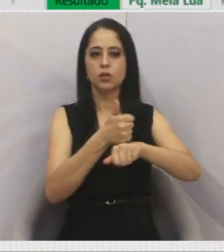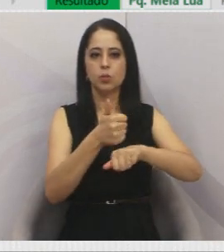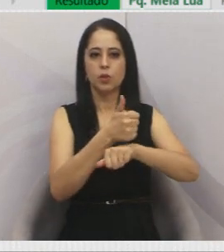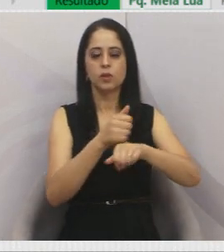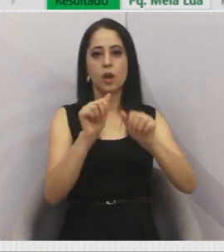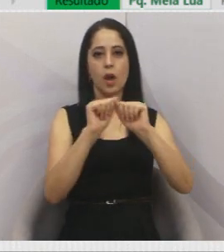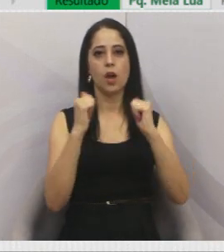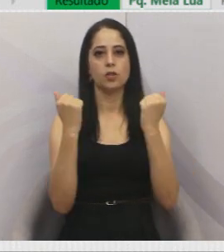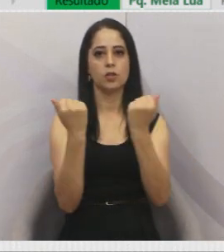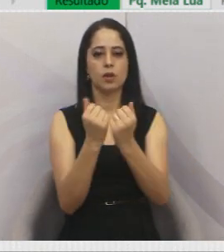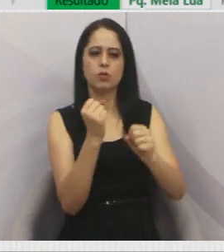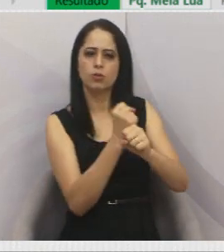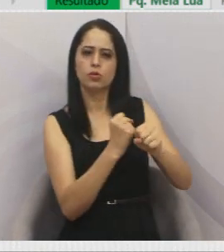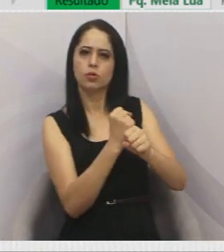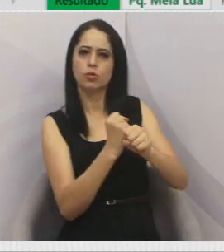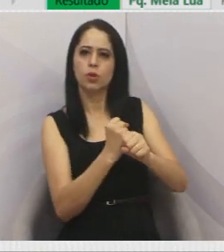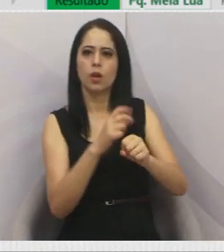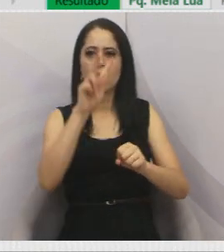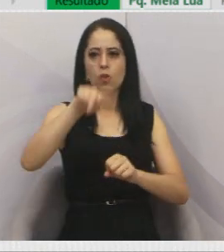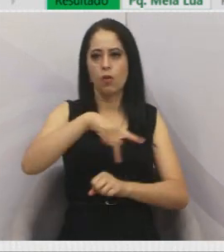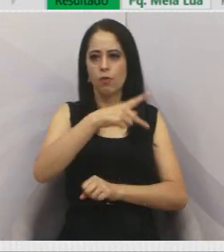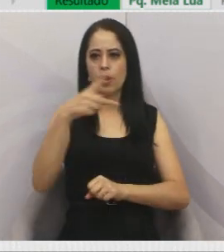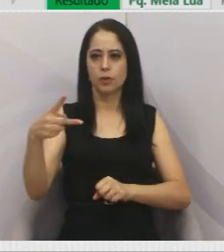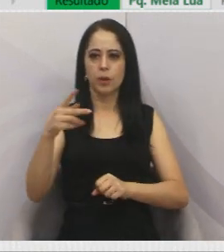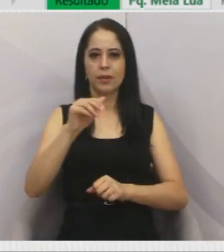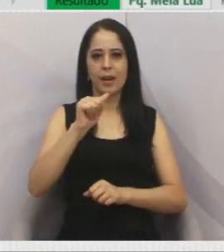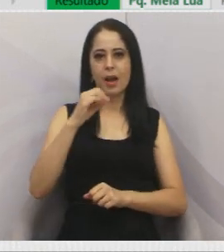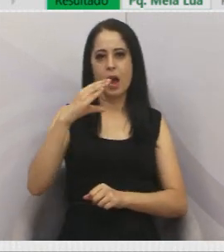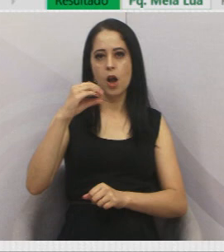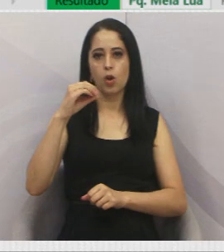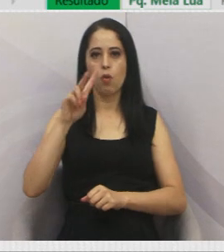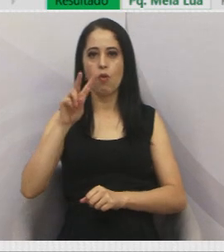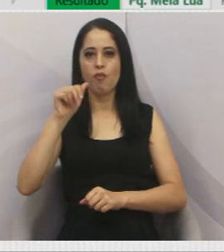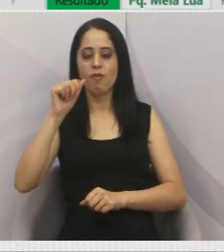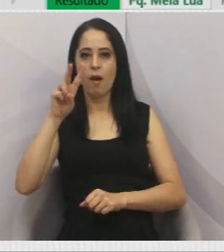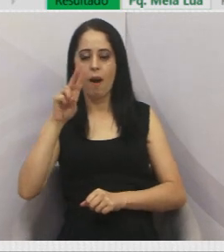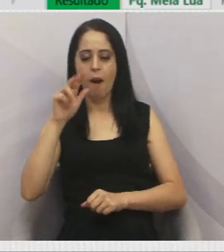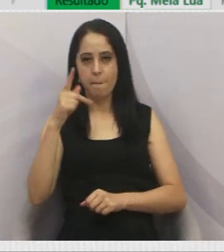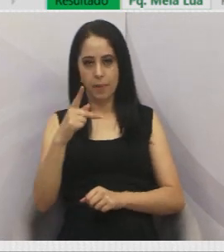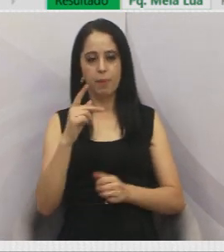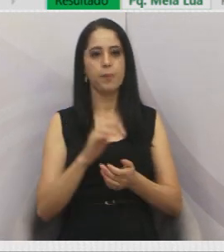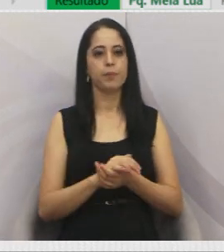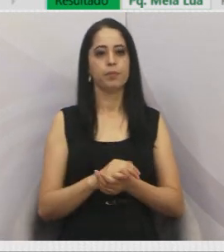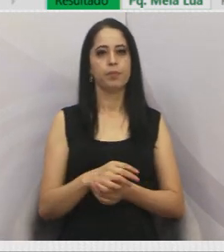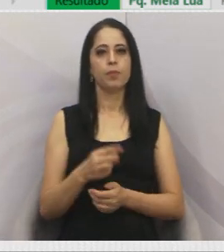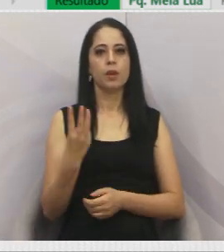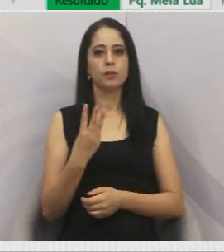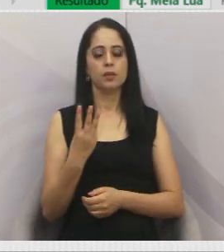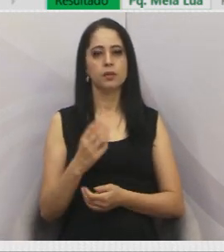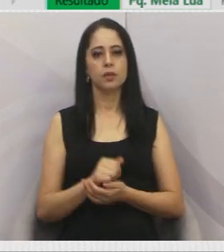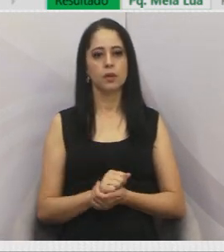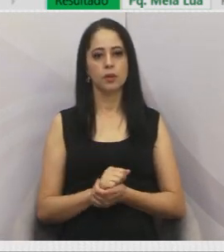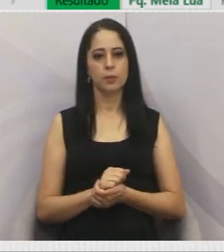Associação das Construtoras do Vale do Paraíba, a Convap. Terceiro voto.